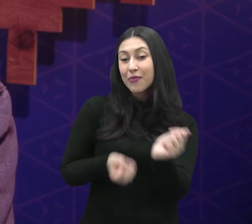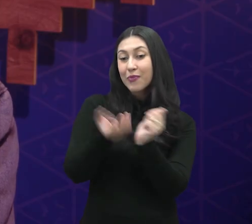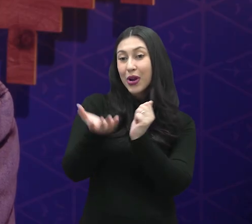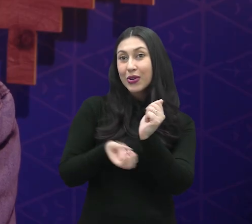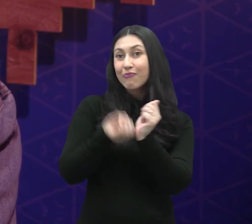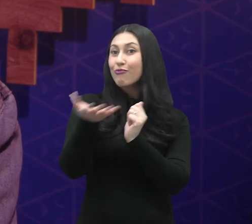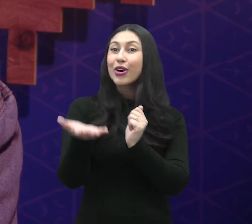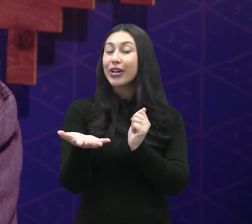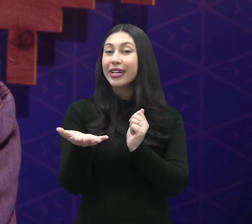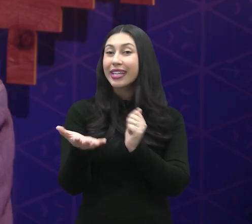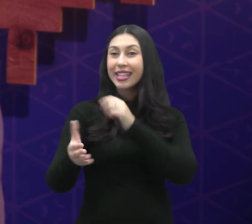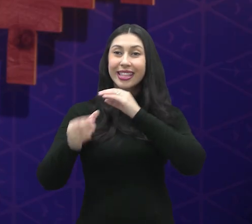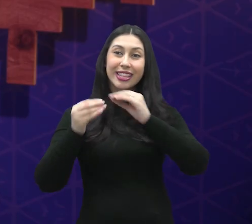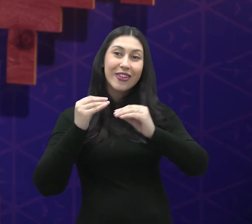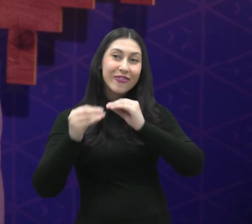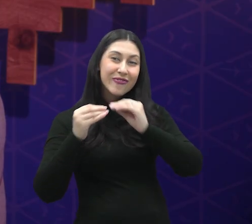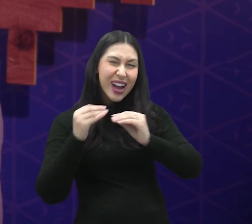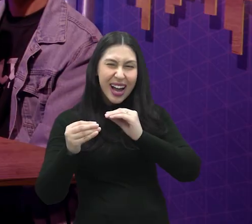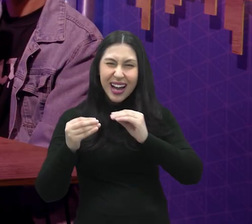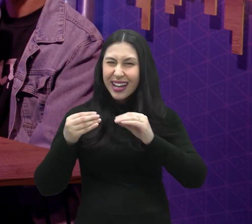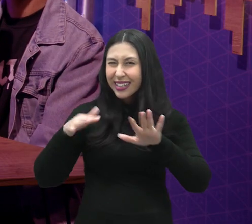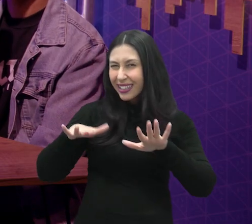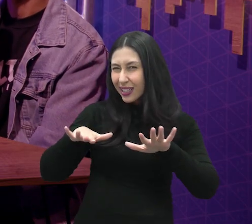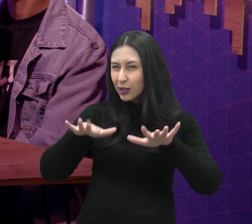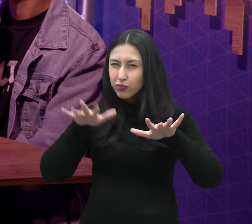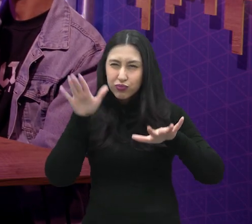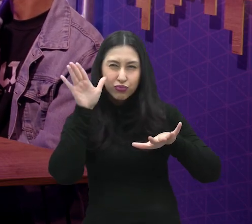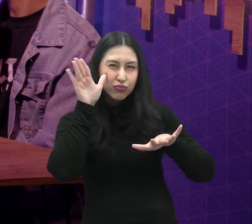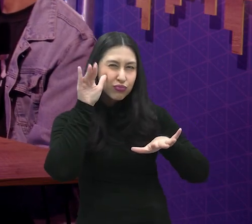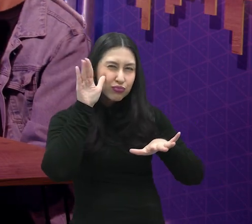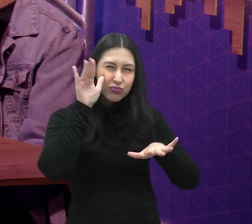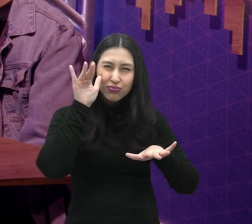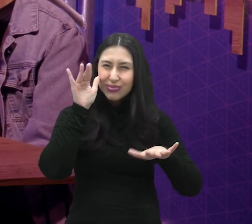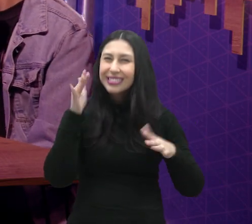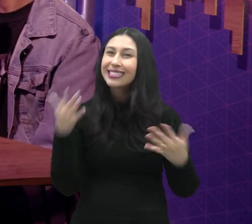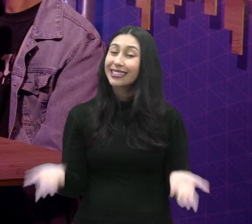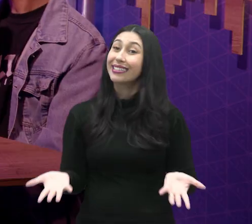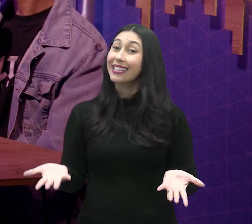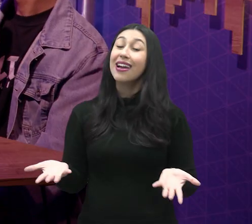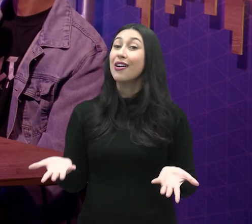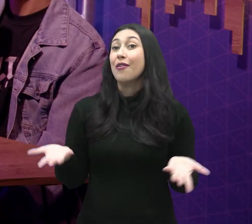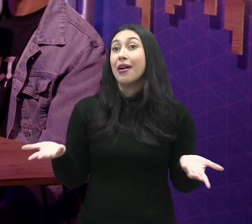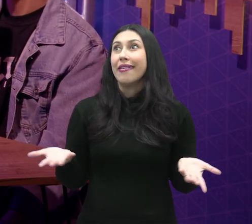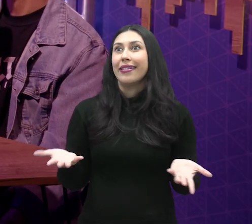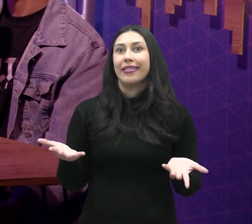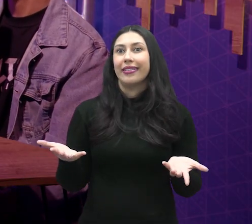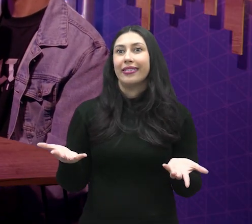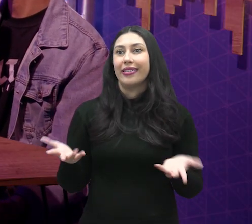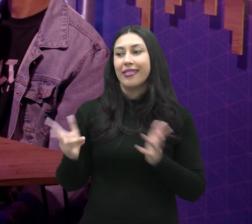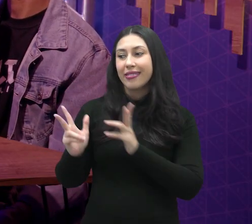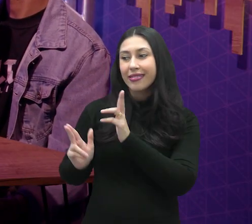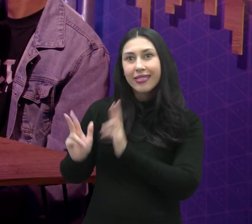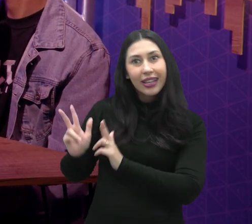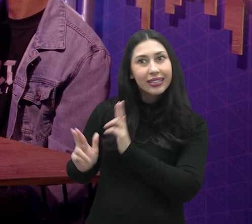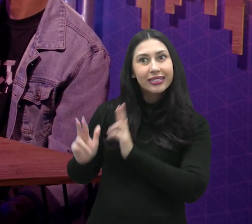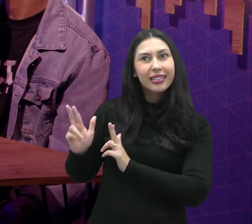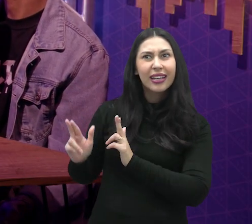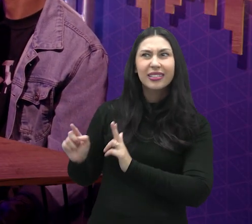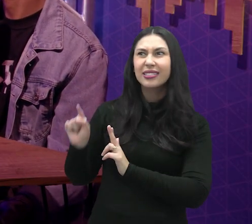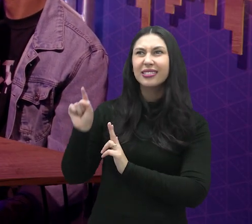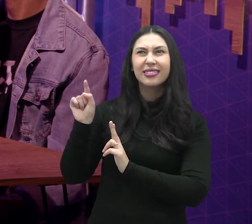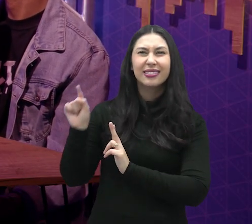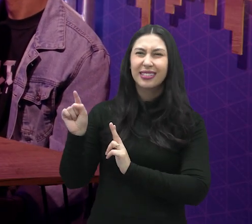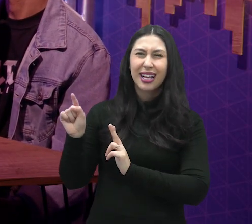um spoiler de uma novela, sabe? Né? Aquela novela Previously, sabe? Tipo, Exato. Não é isso. Nas séries americanas todas